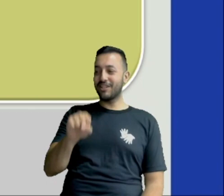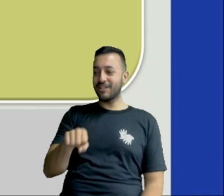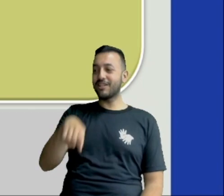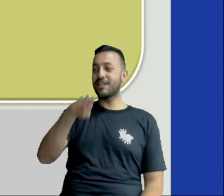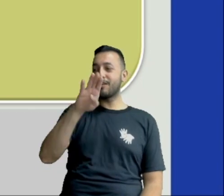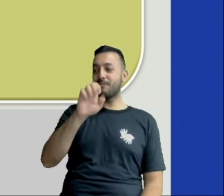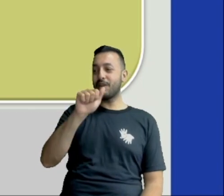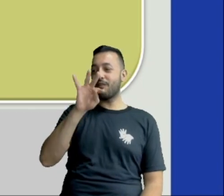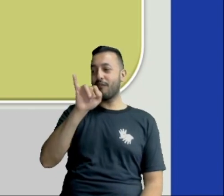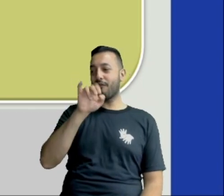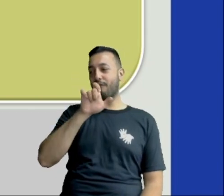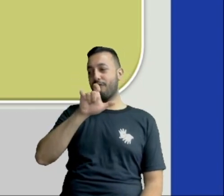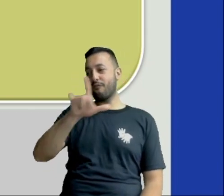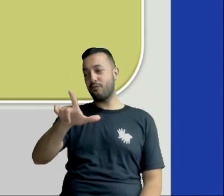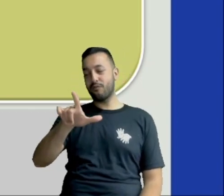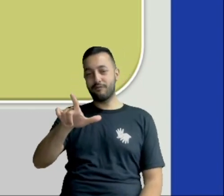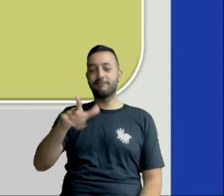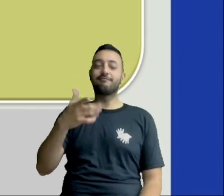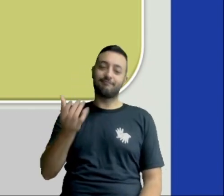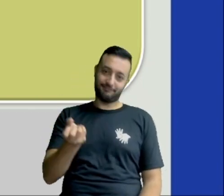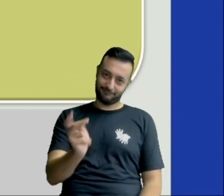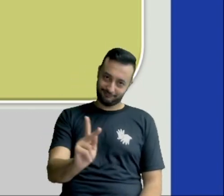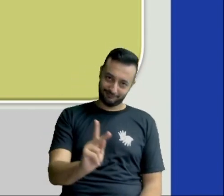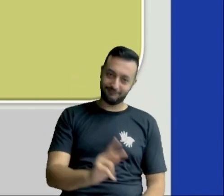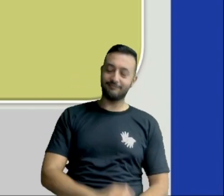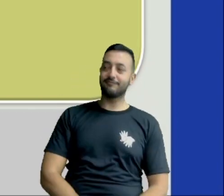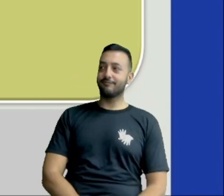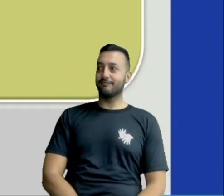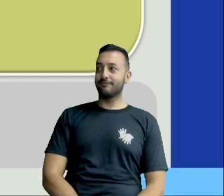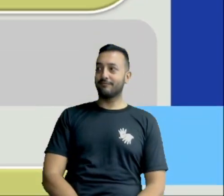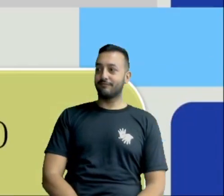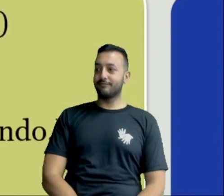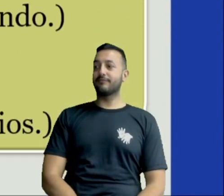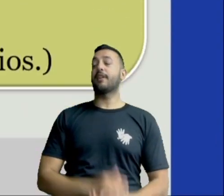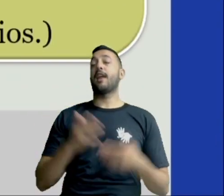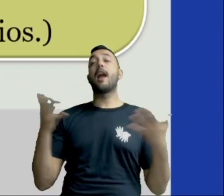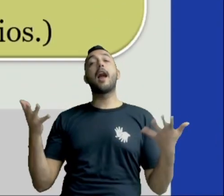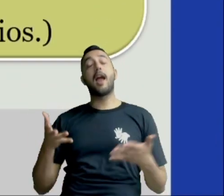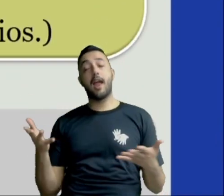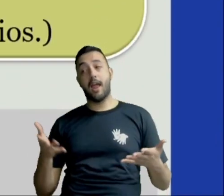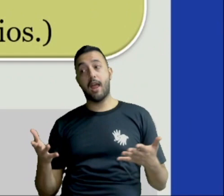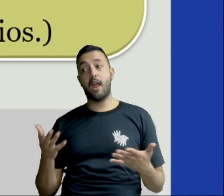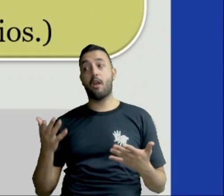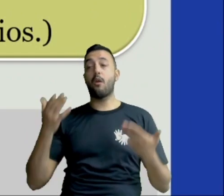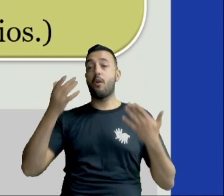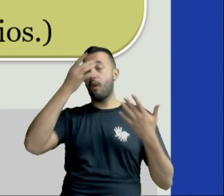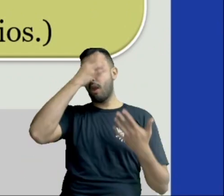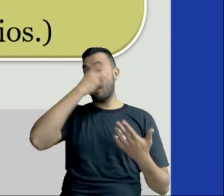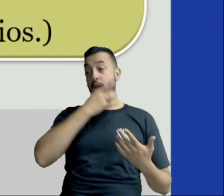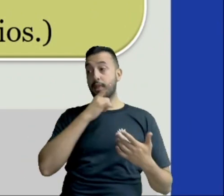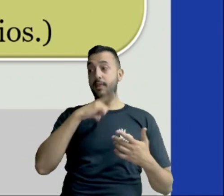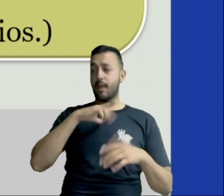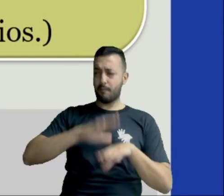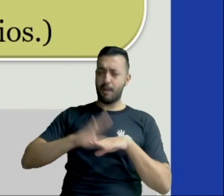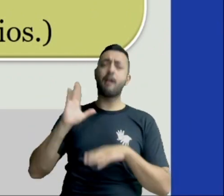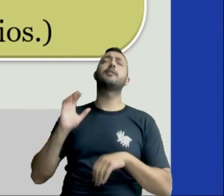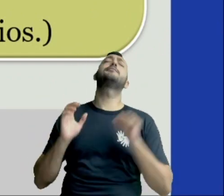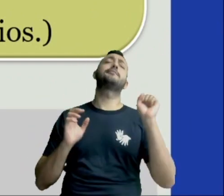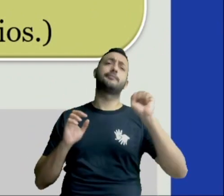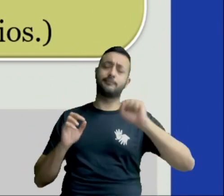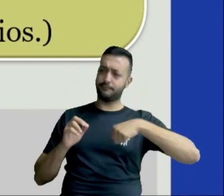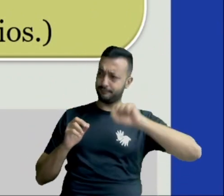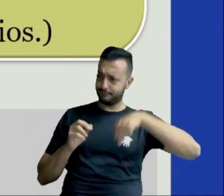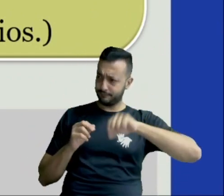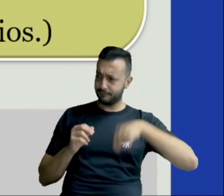is beautiful. Ok? Agora, com relação à aparência, nós temos mais? Sim, porque